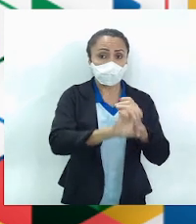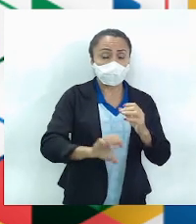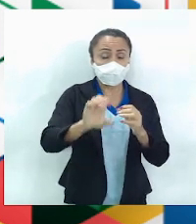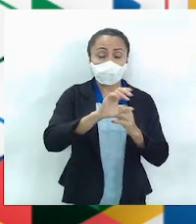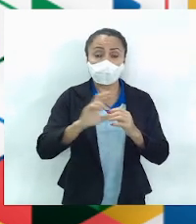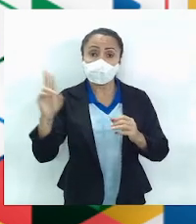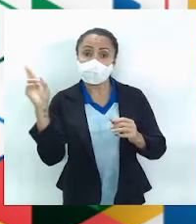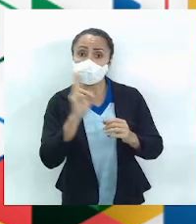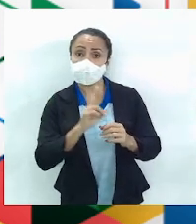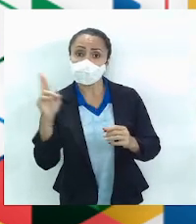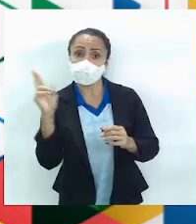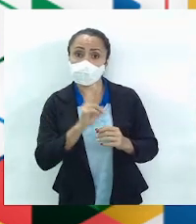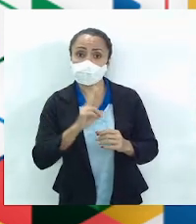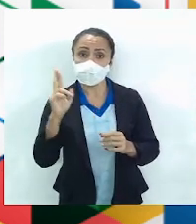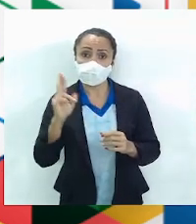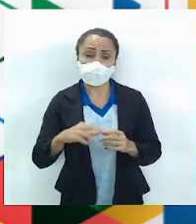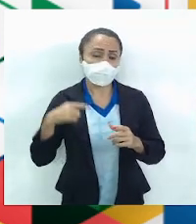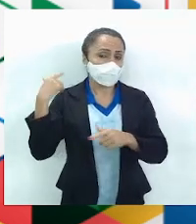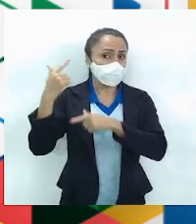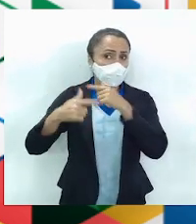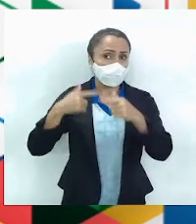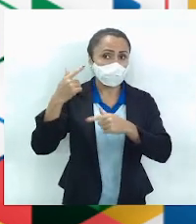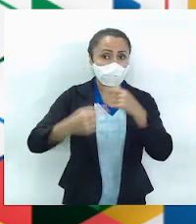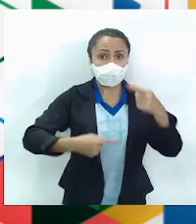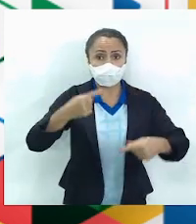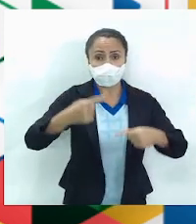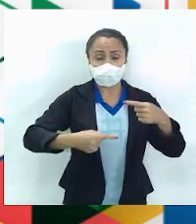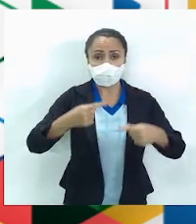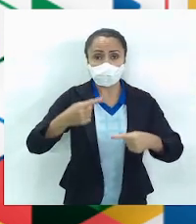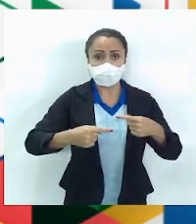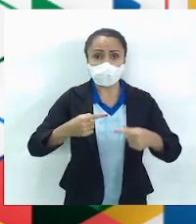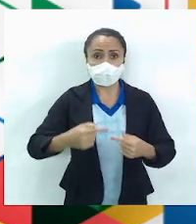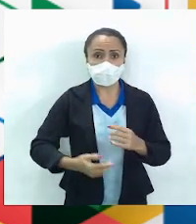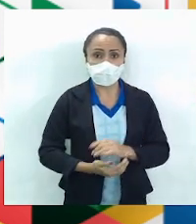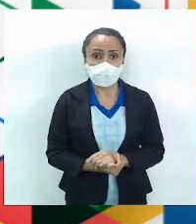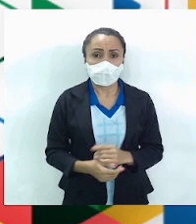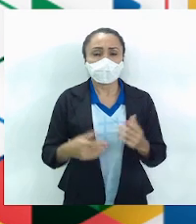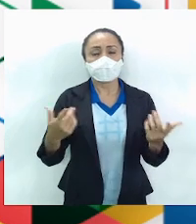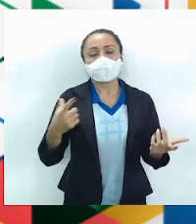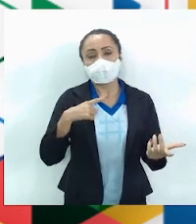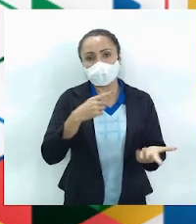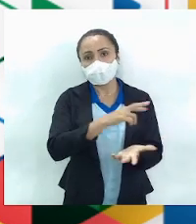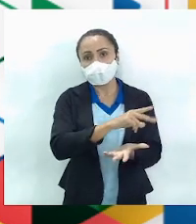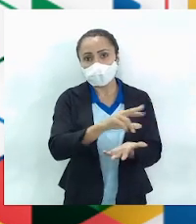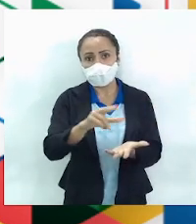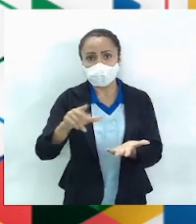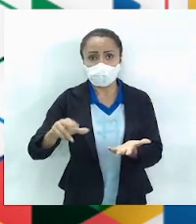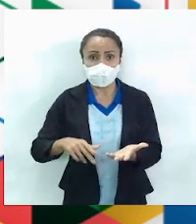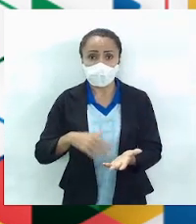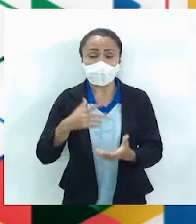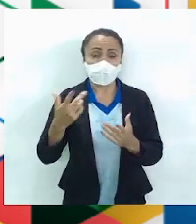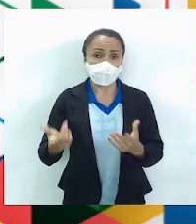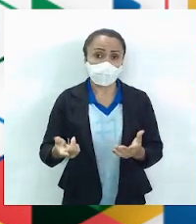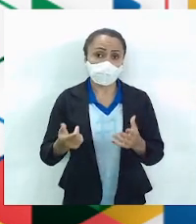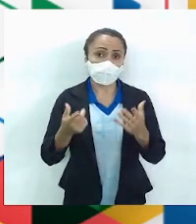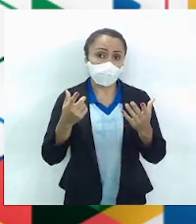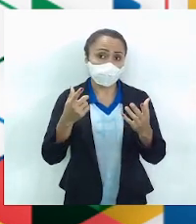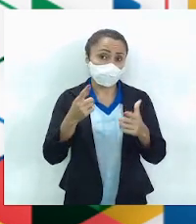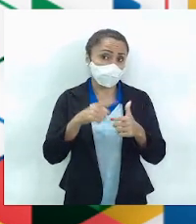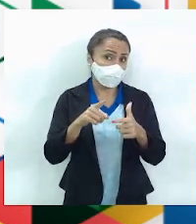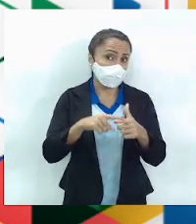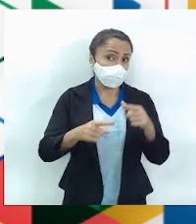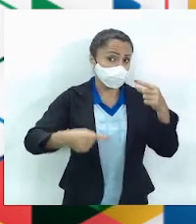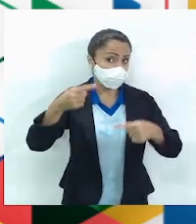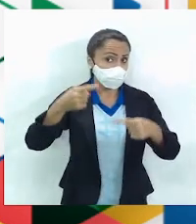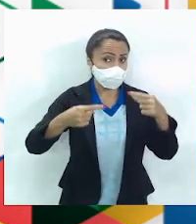Rússia, herdeira da política da União Soviética, são adversas, devido às questões políticas